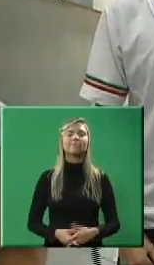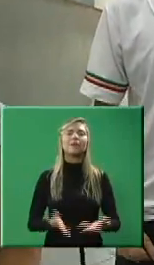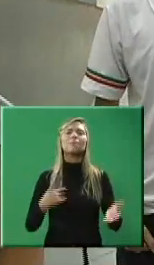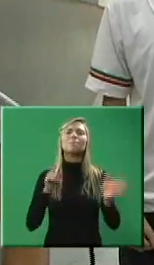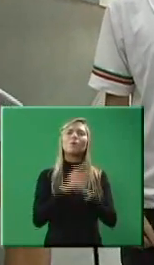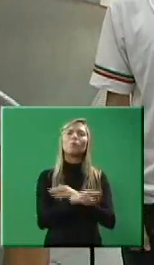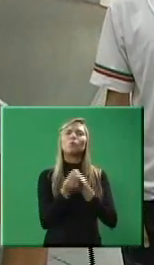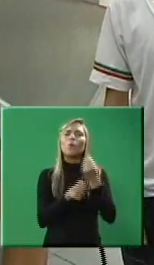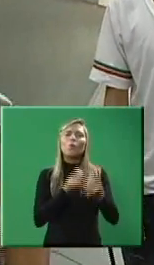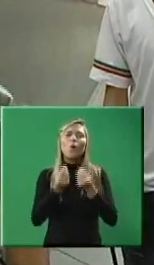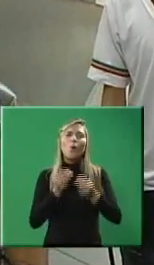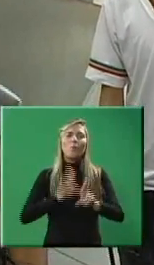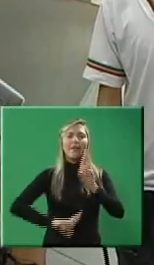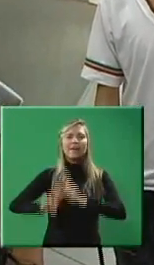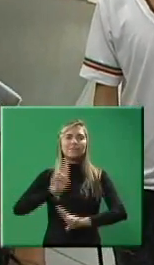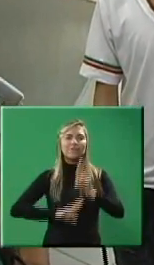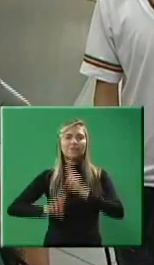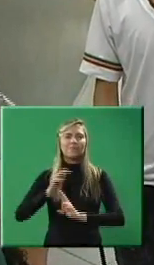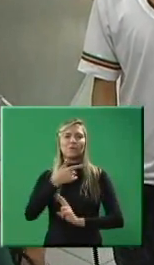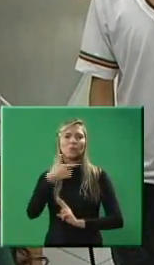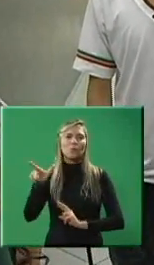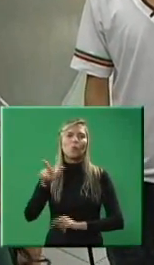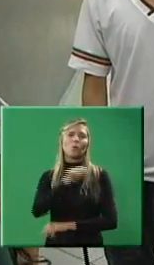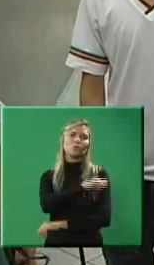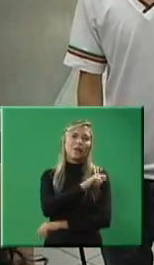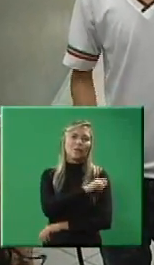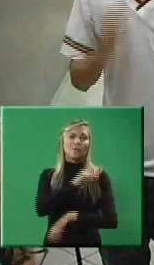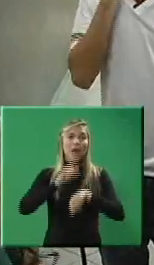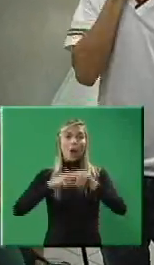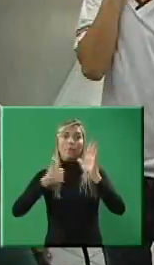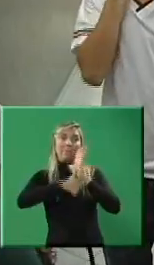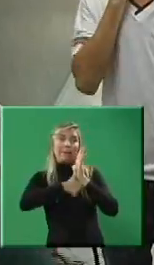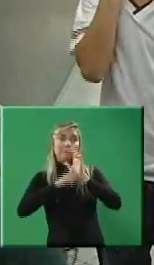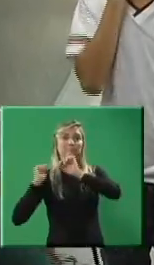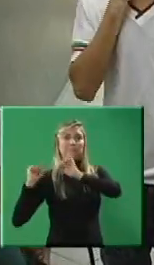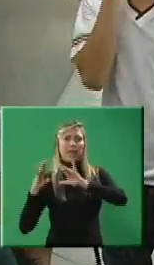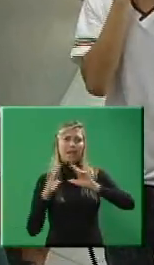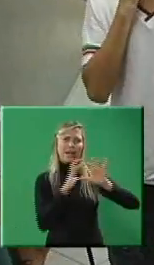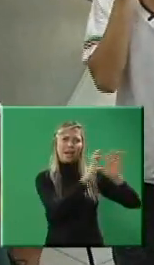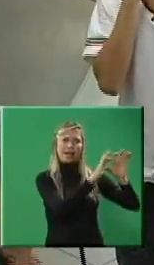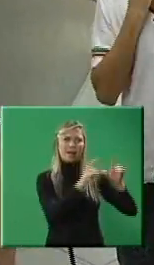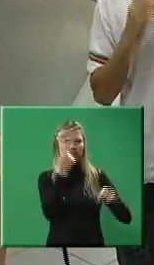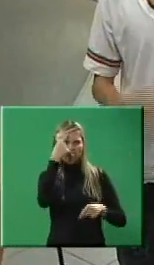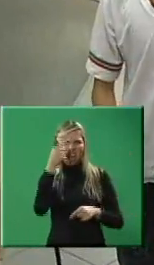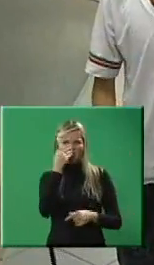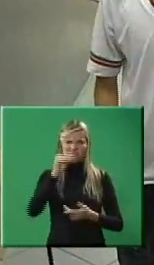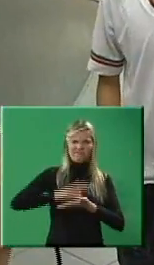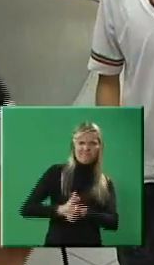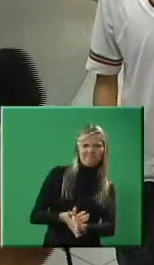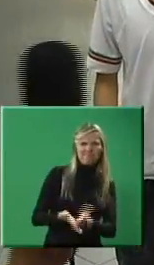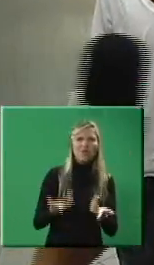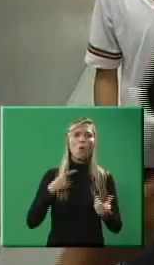E como que é a convivência com os outros alunos durante o recreio? Você acha que tem algum tipo de rejeição ou não? Já são todos amigos?